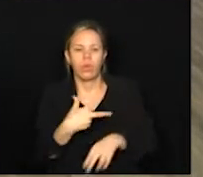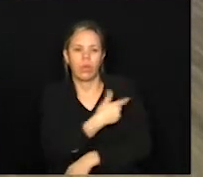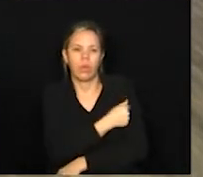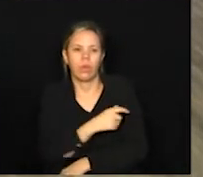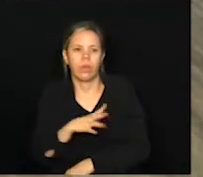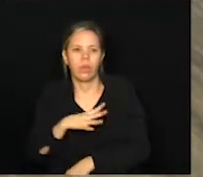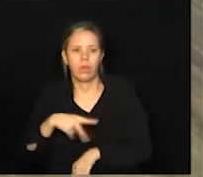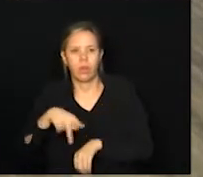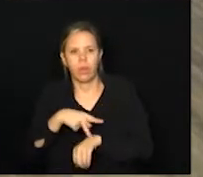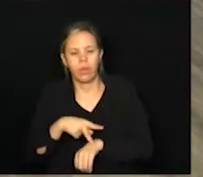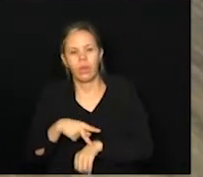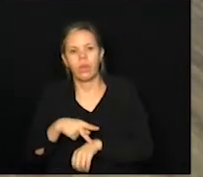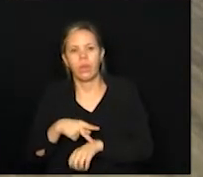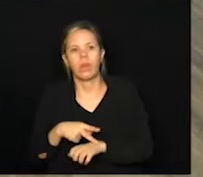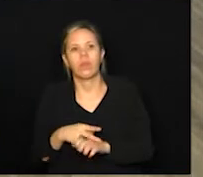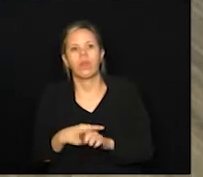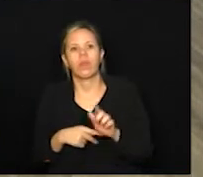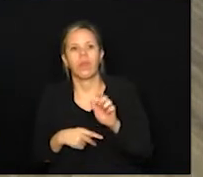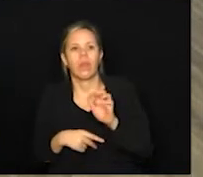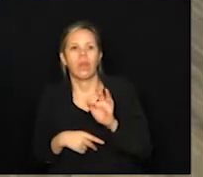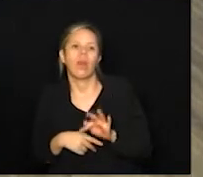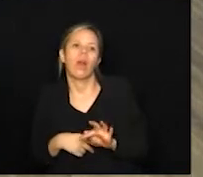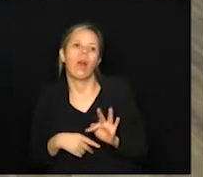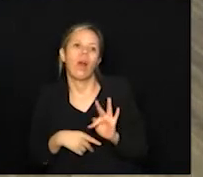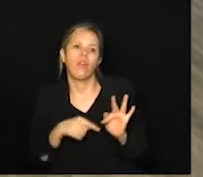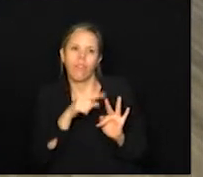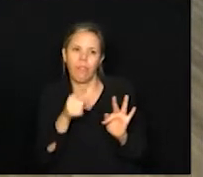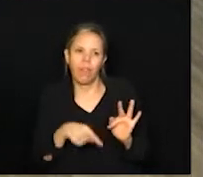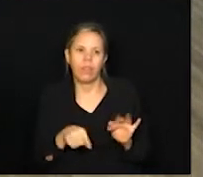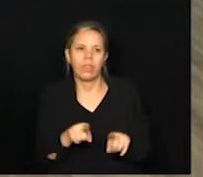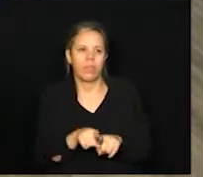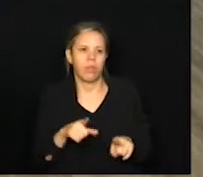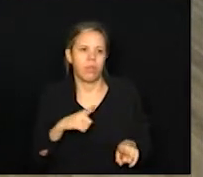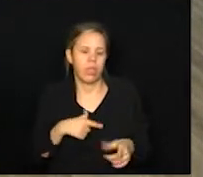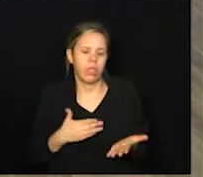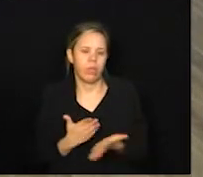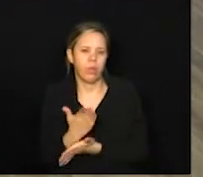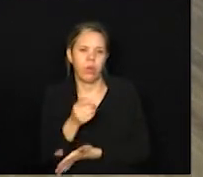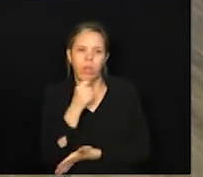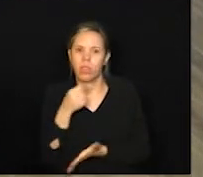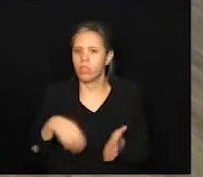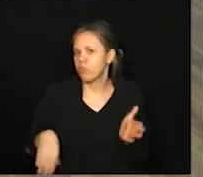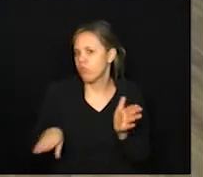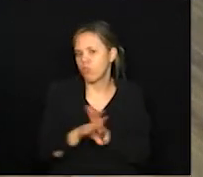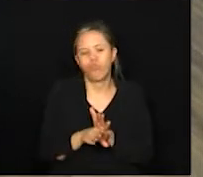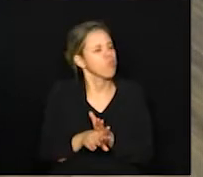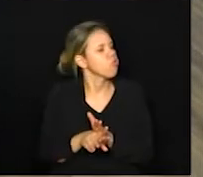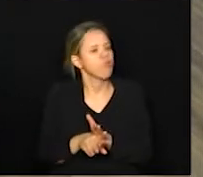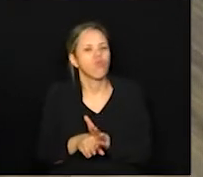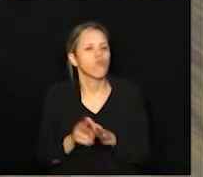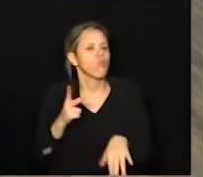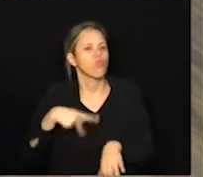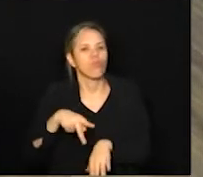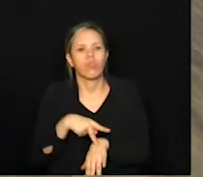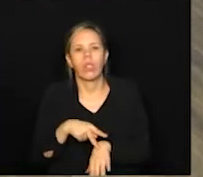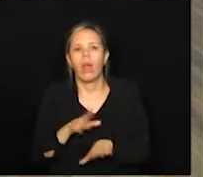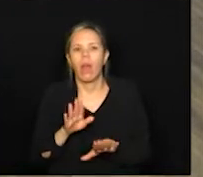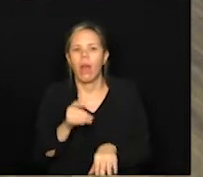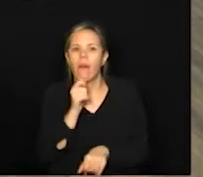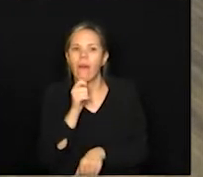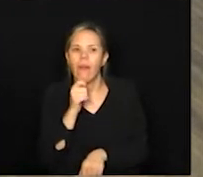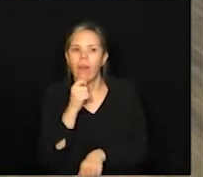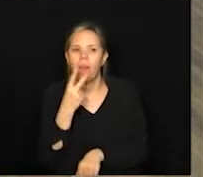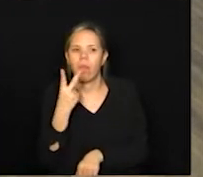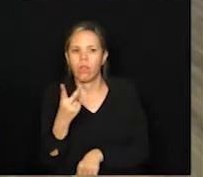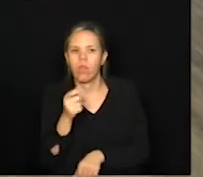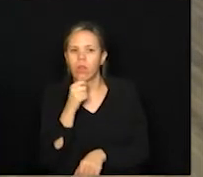da Pfizer, a gente lembra, já teve esta aprovação, né? Só que ainda ela não chegou até o nosso país, então, por enquanto,